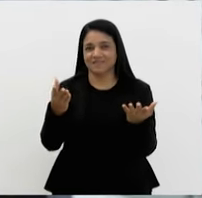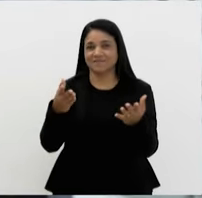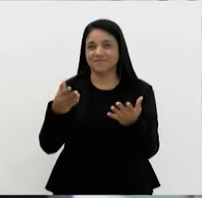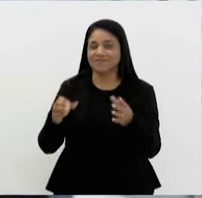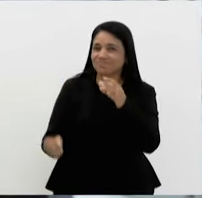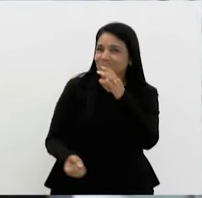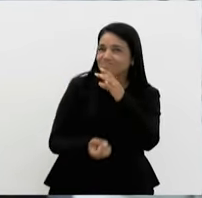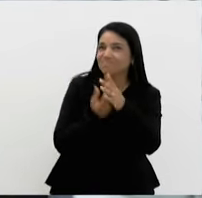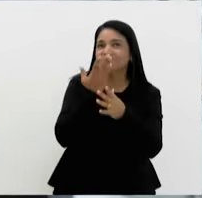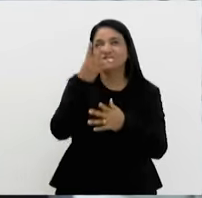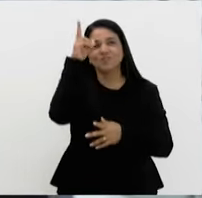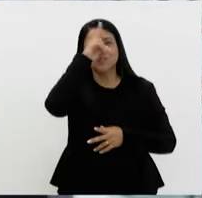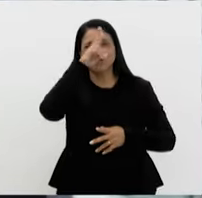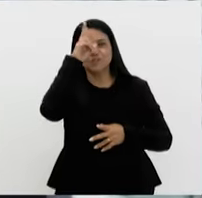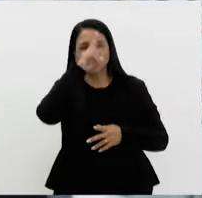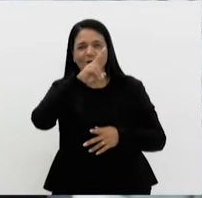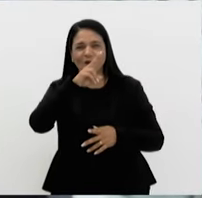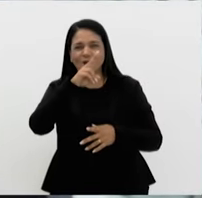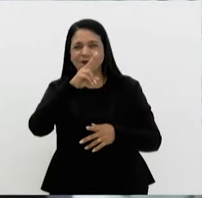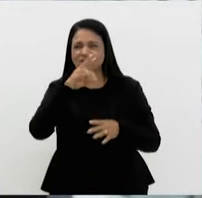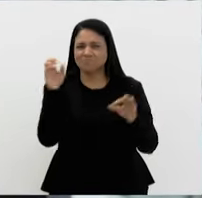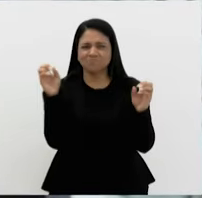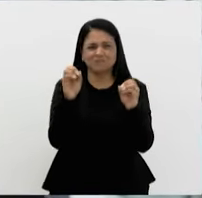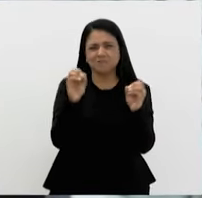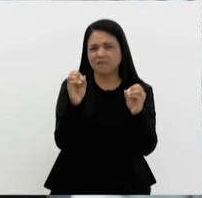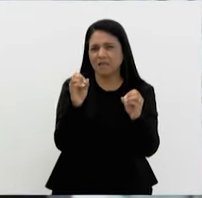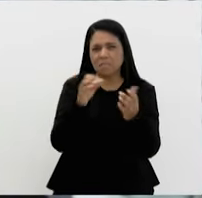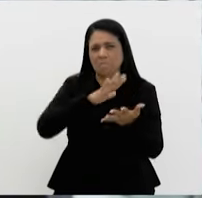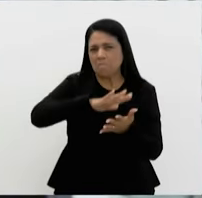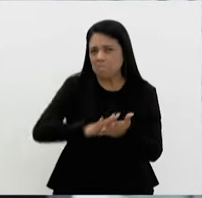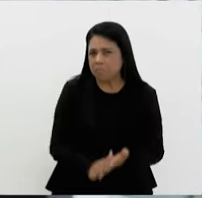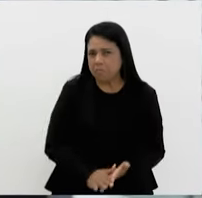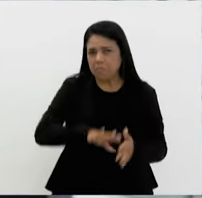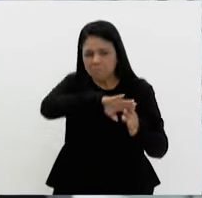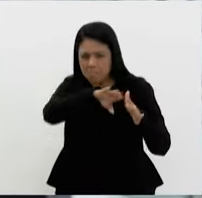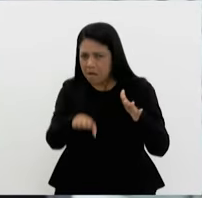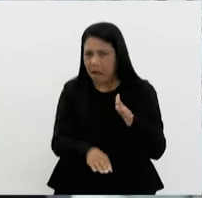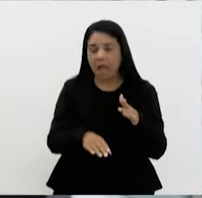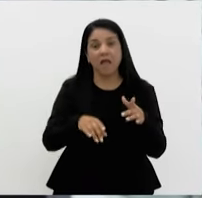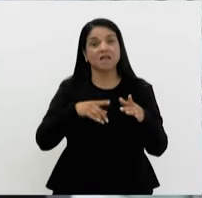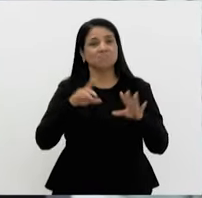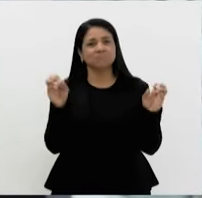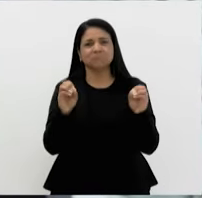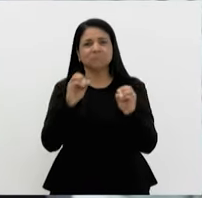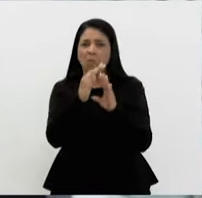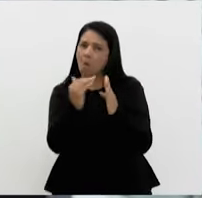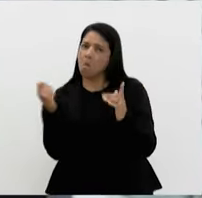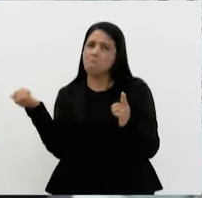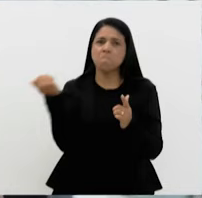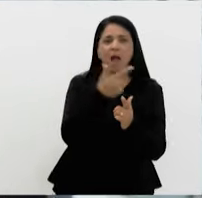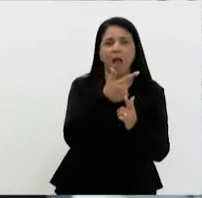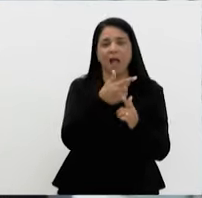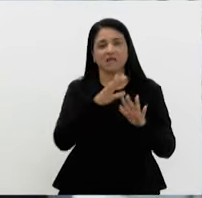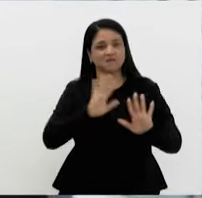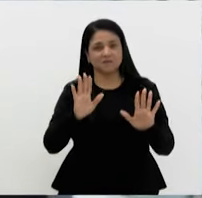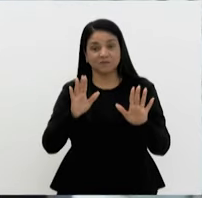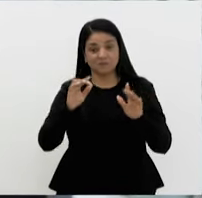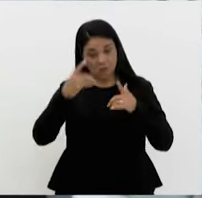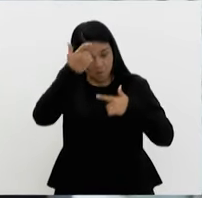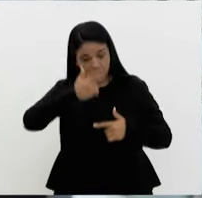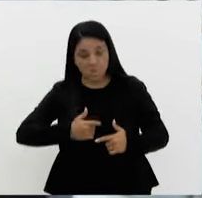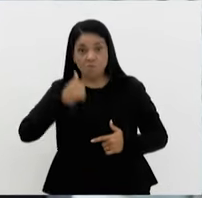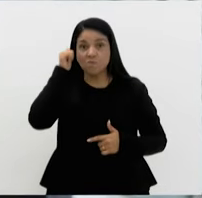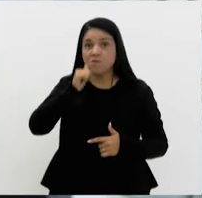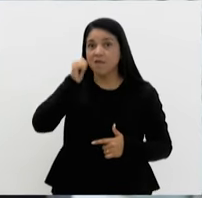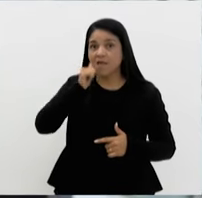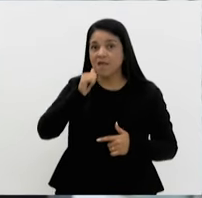criando história, sem passar por cima de ninguém, sem querer ser mais que ninguém, apenas por sermos mulheres de fibra, mulheres